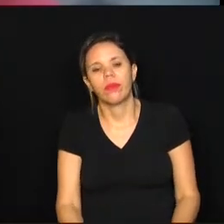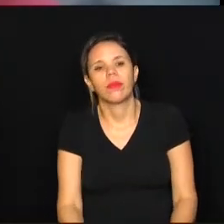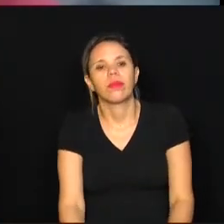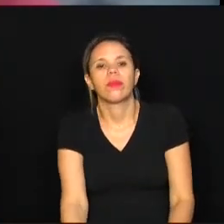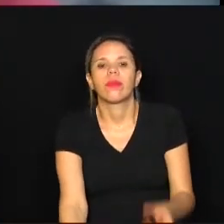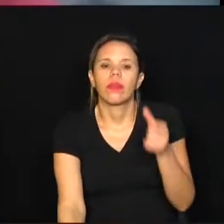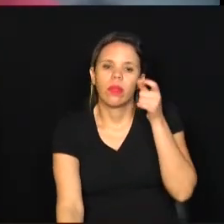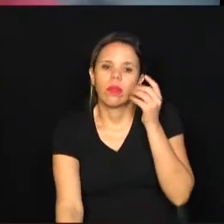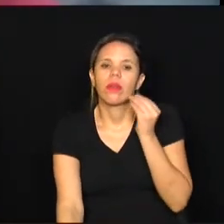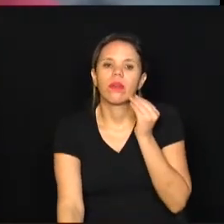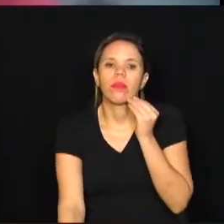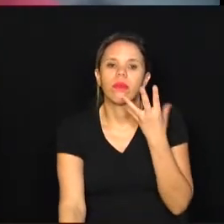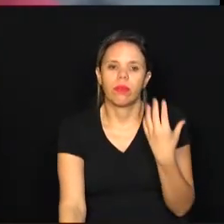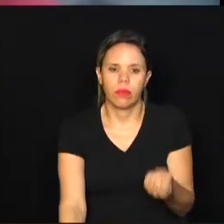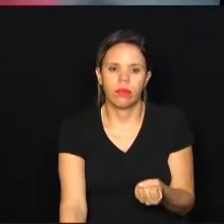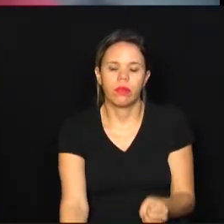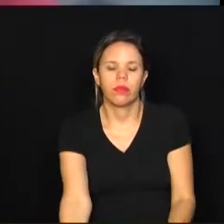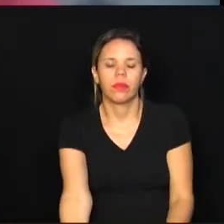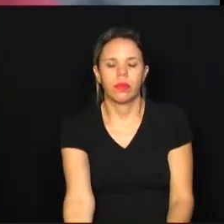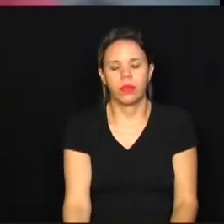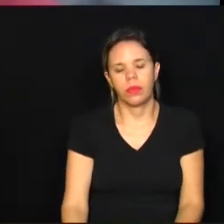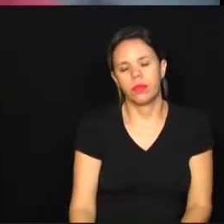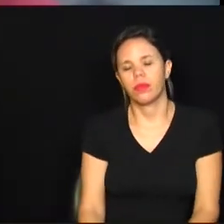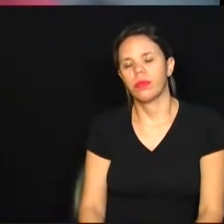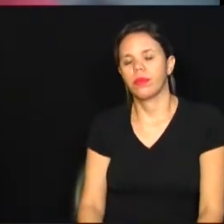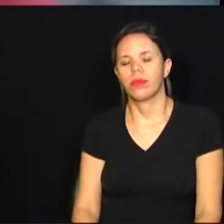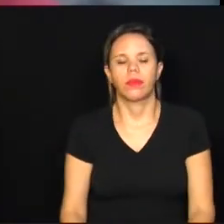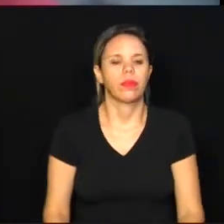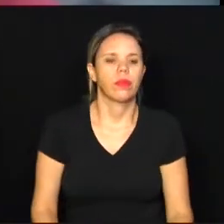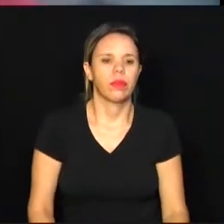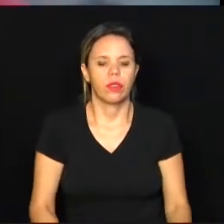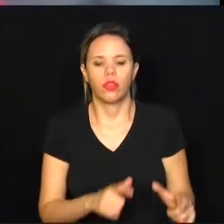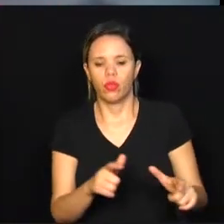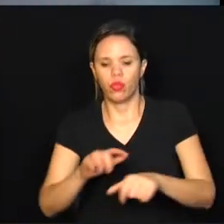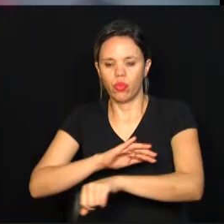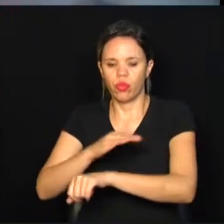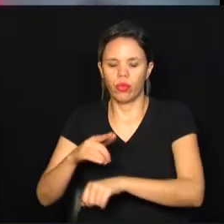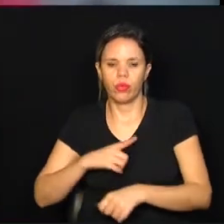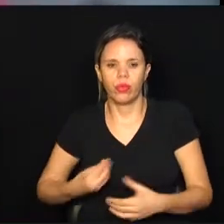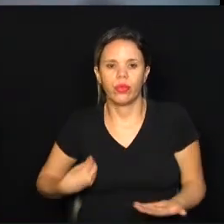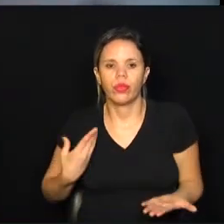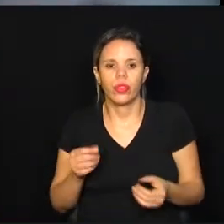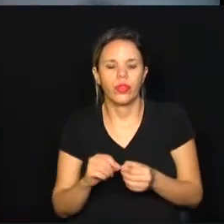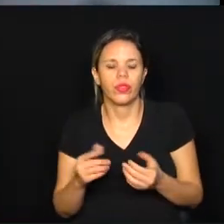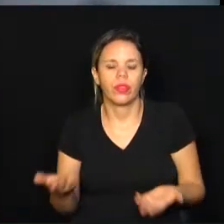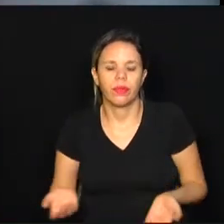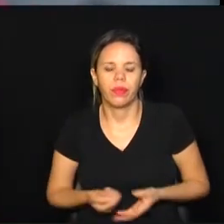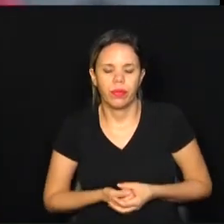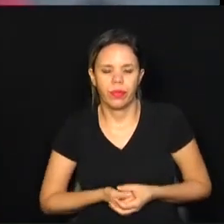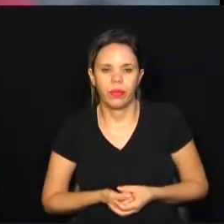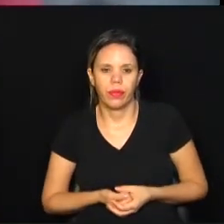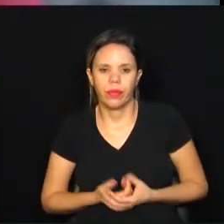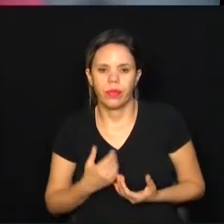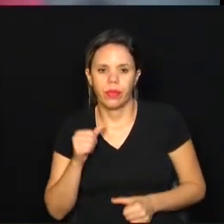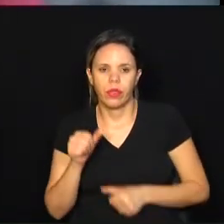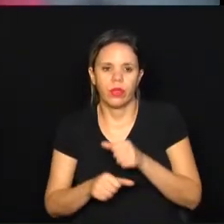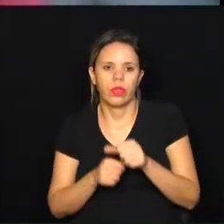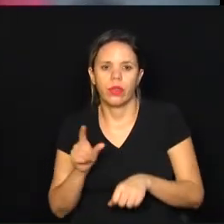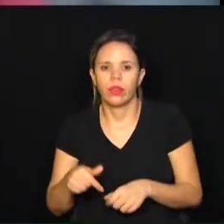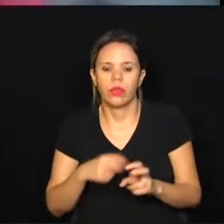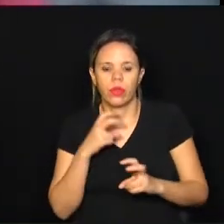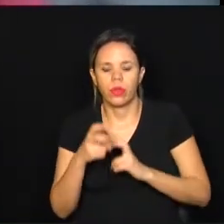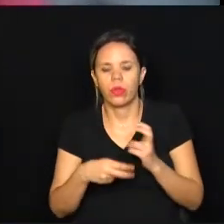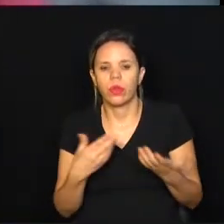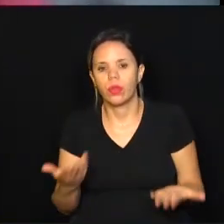com bastante aderência, né? Até pelo aterro que está ali, né? O que fazer com o aterro? Vamos transformar isso num parque?